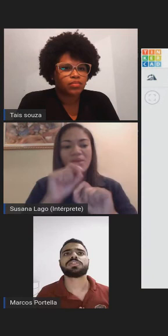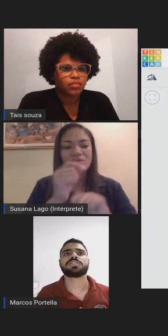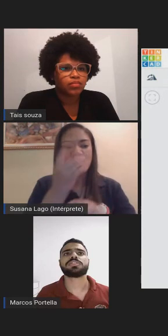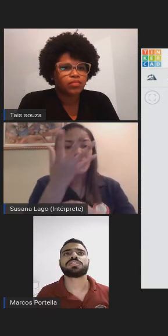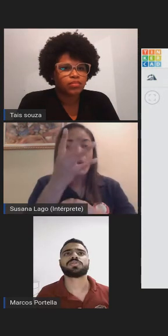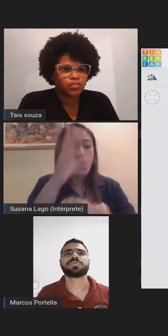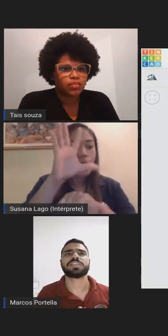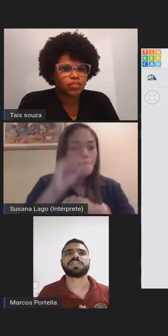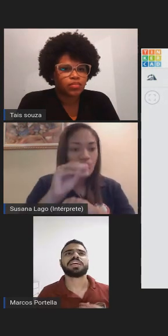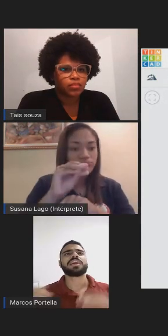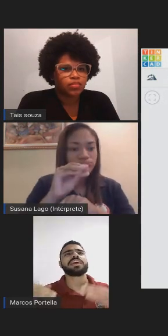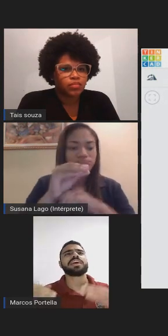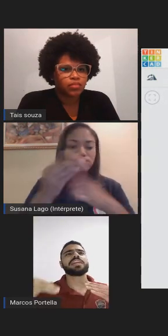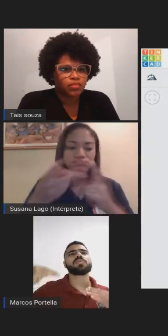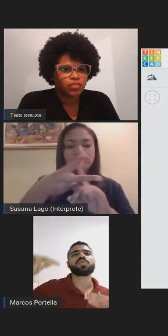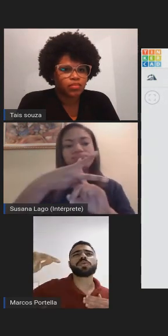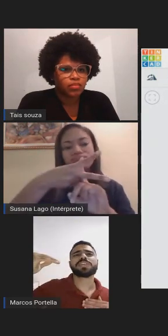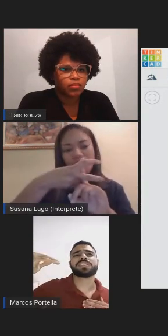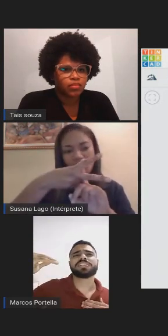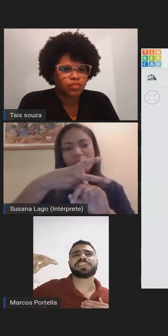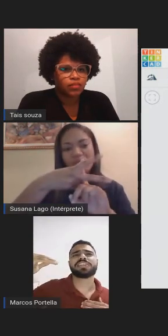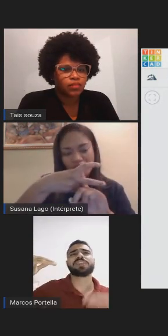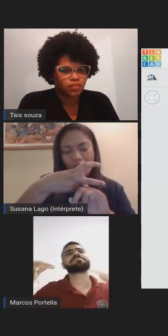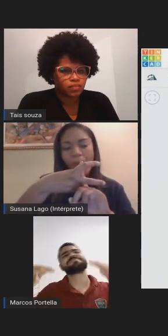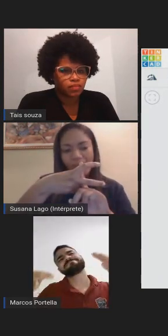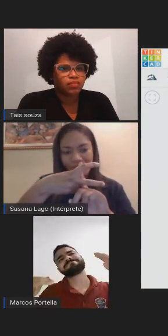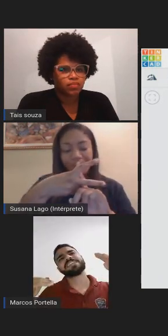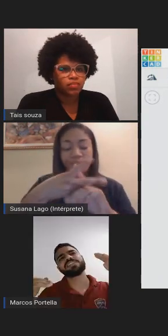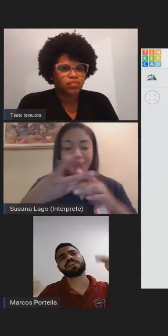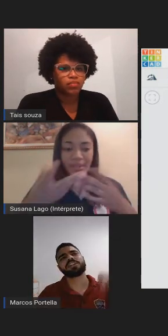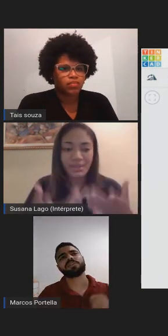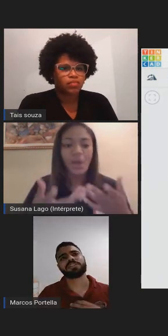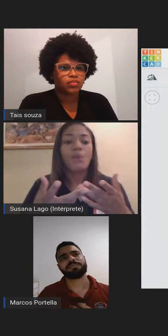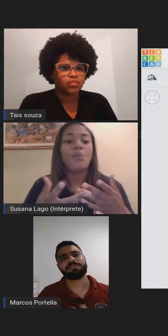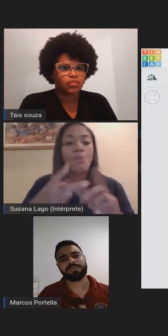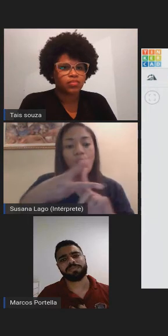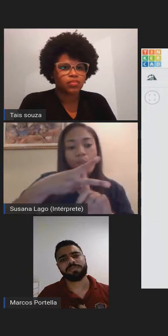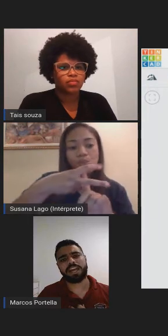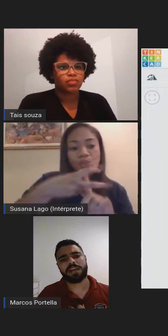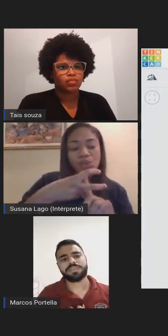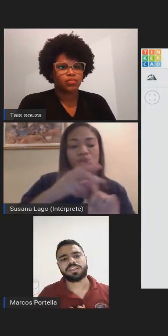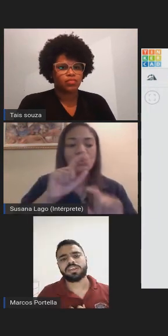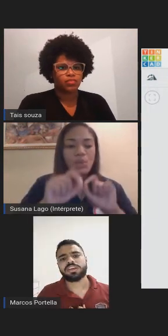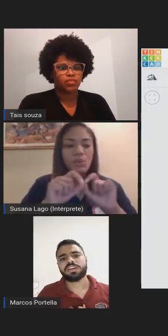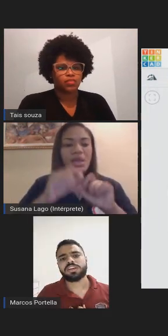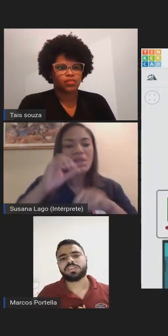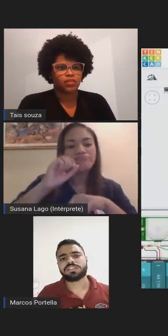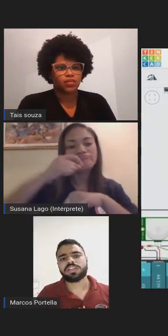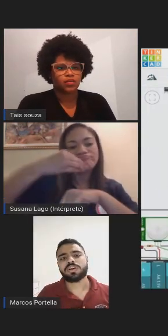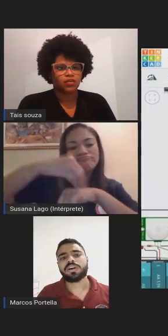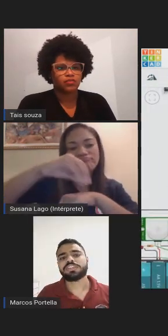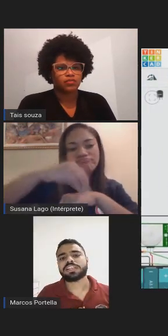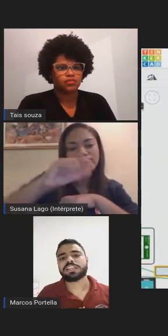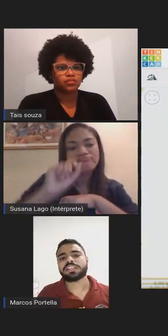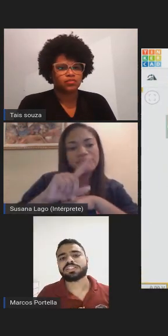tipo de sensor, entendeu? Ele conduz em uma situação e isola na outra, tá? Então,